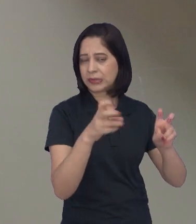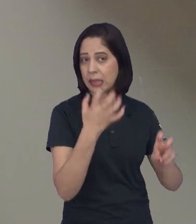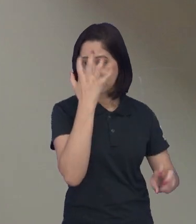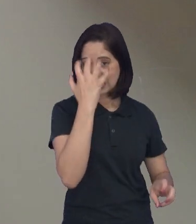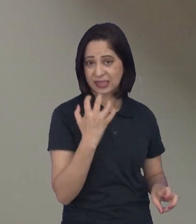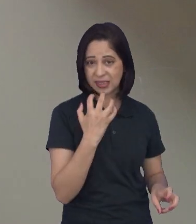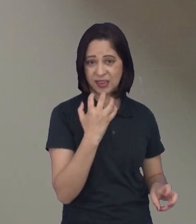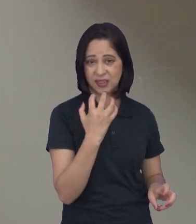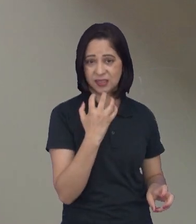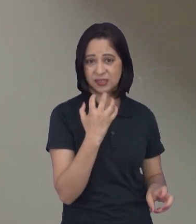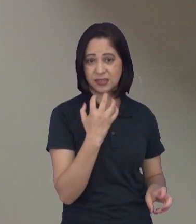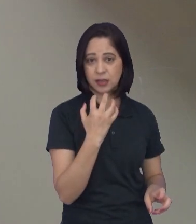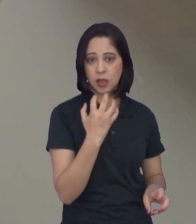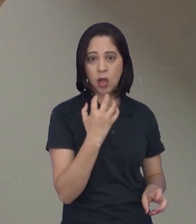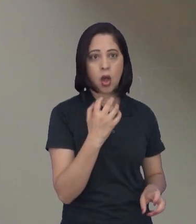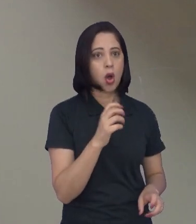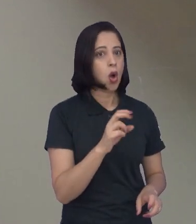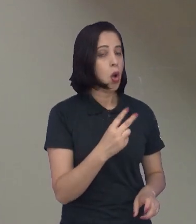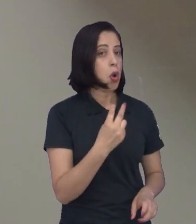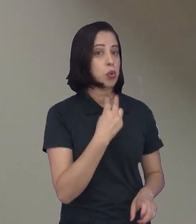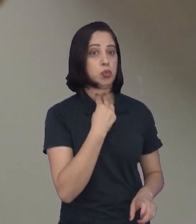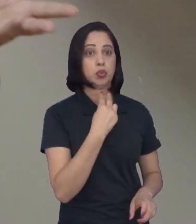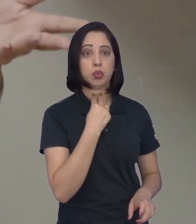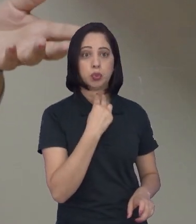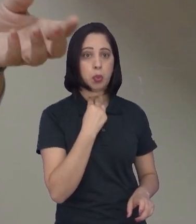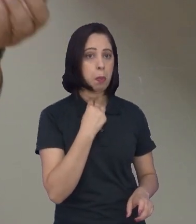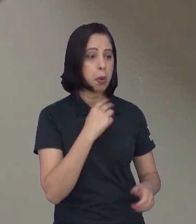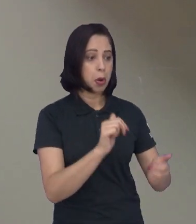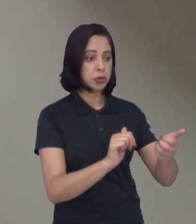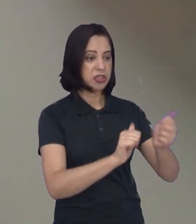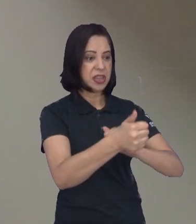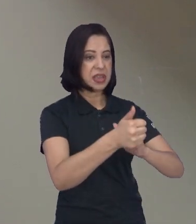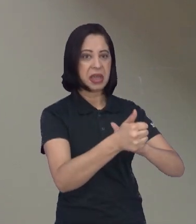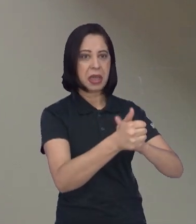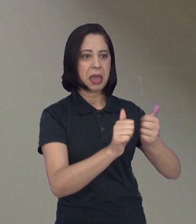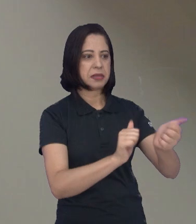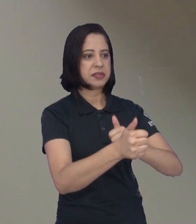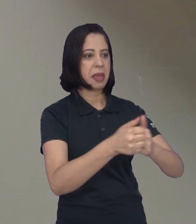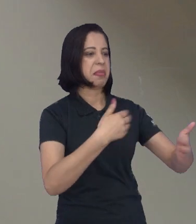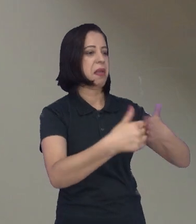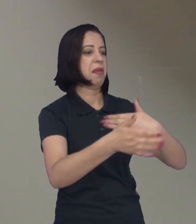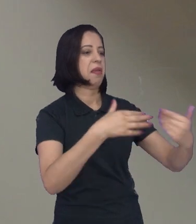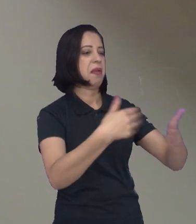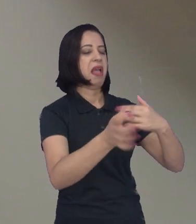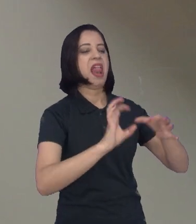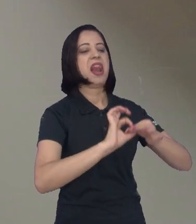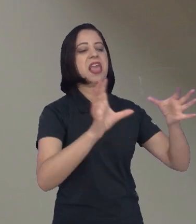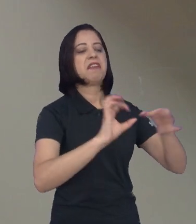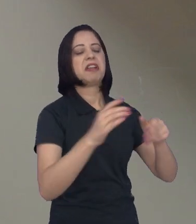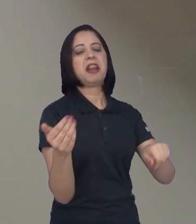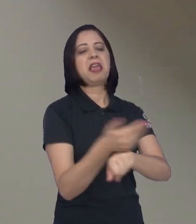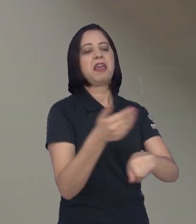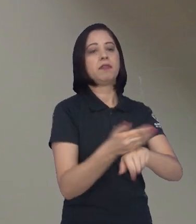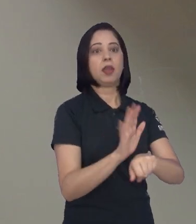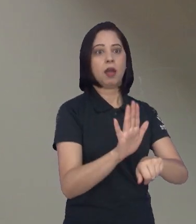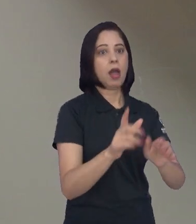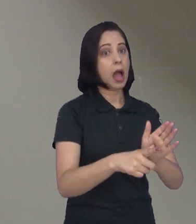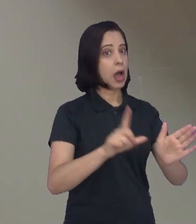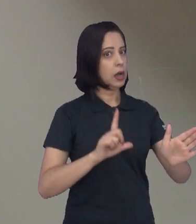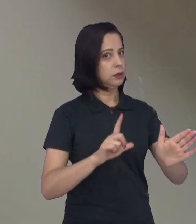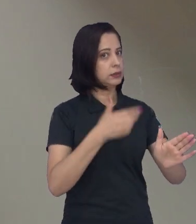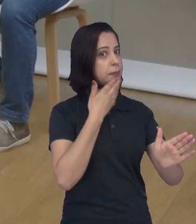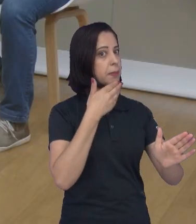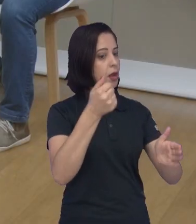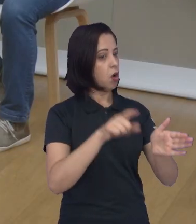nada de começar a praticar qualquer tipo de modalidade física sem procurar um profissional é importante fazer alguns exames né saber se tá